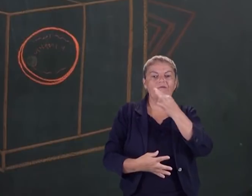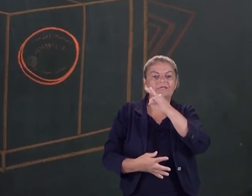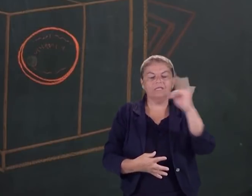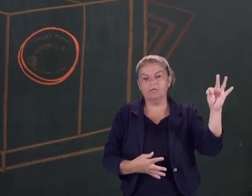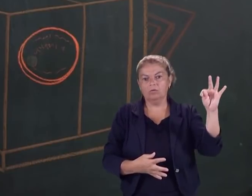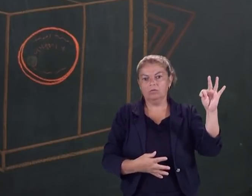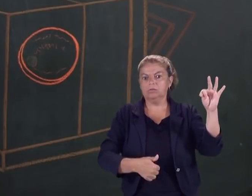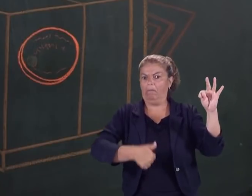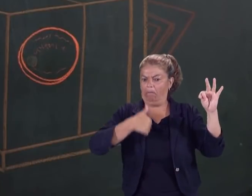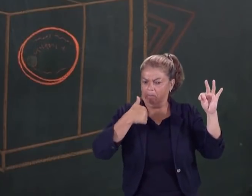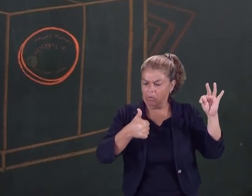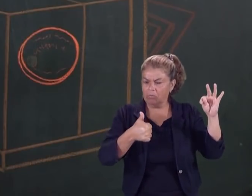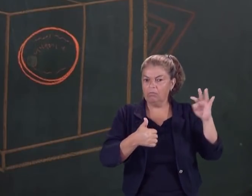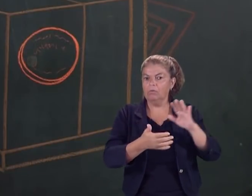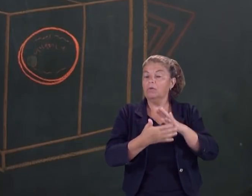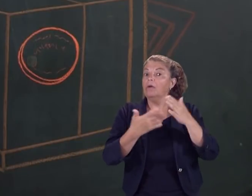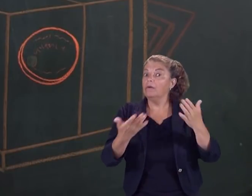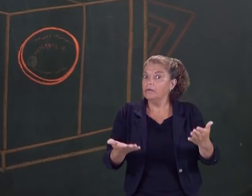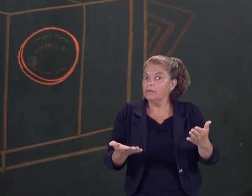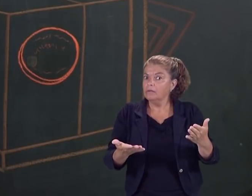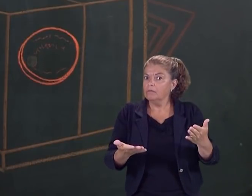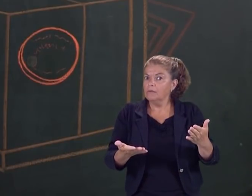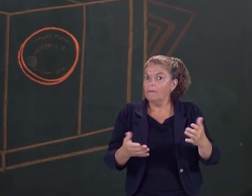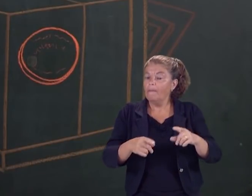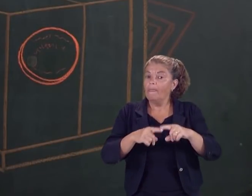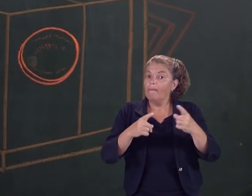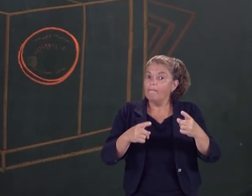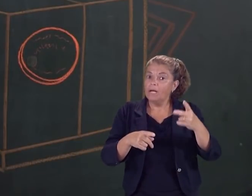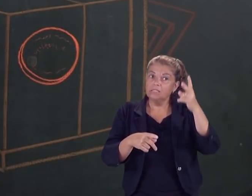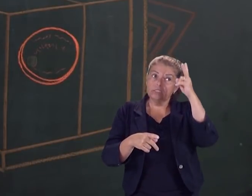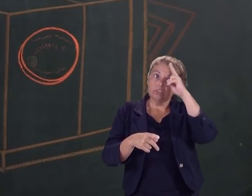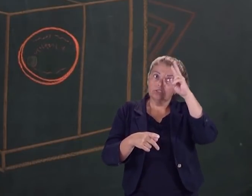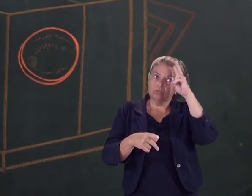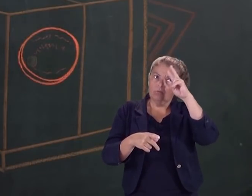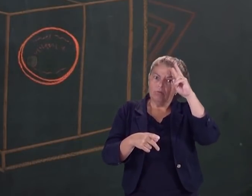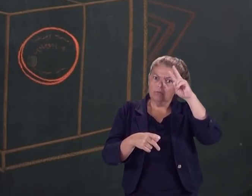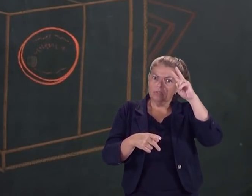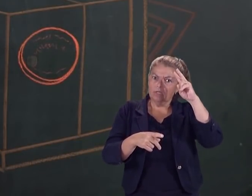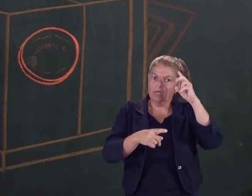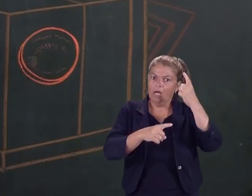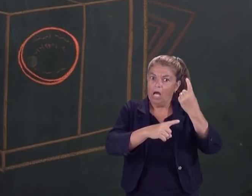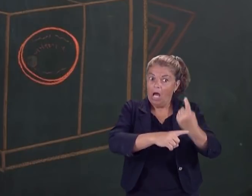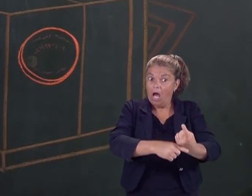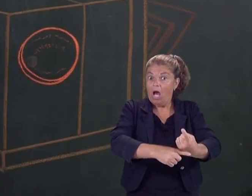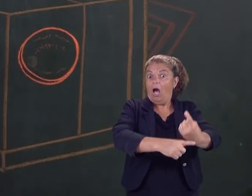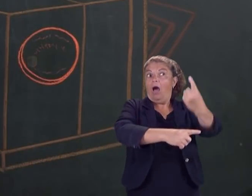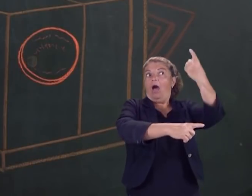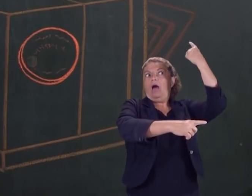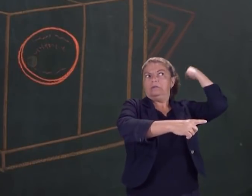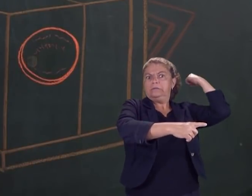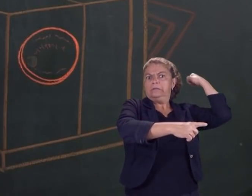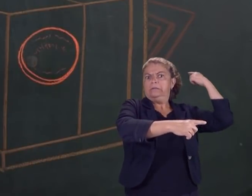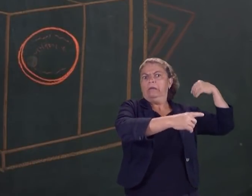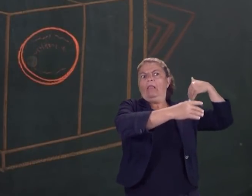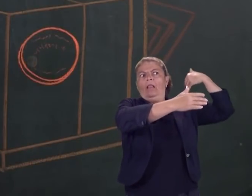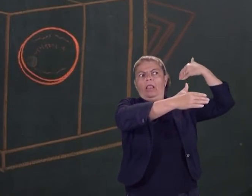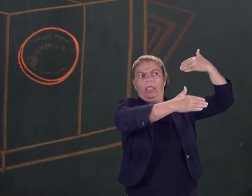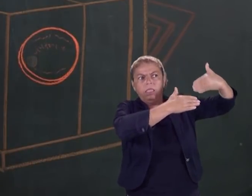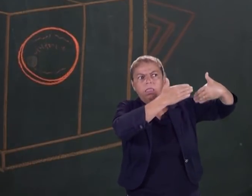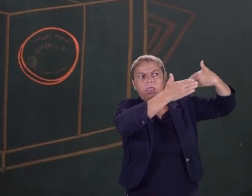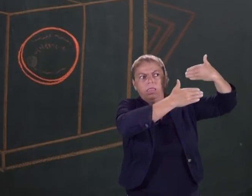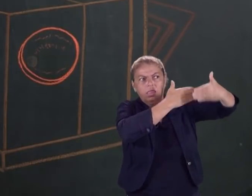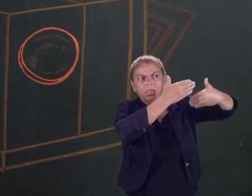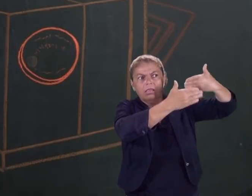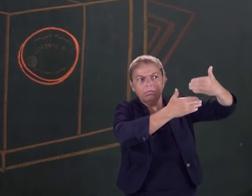oferece uma questão técnica muito bacana, mas pensa historicamente todos os processos que esses caras tiveram que passar e todas